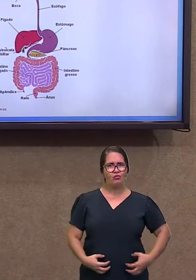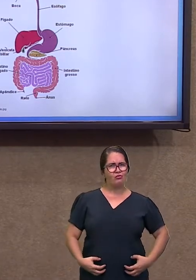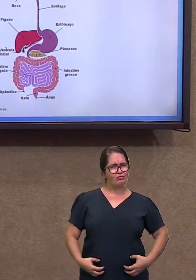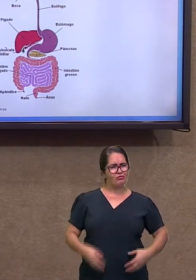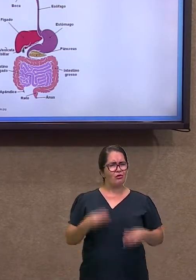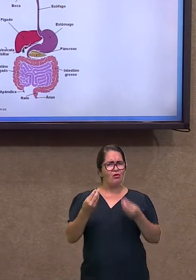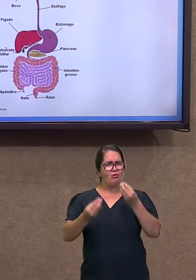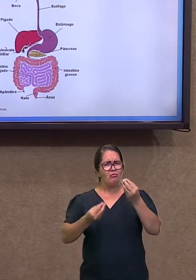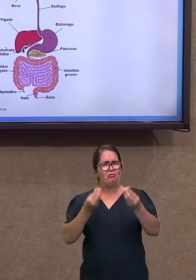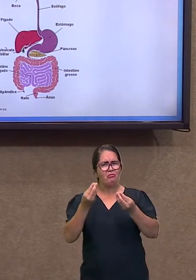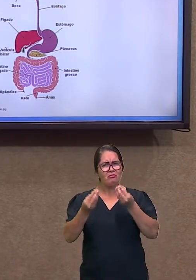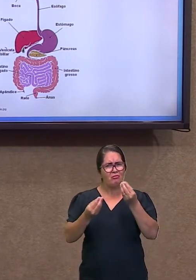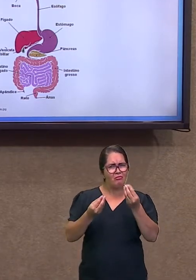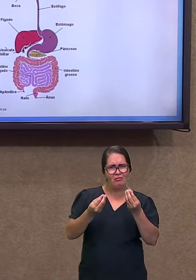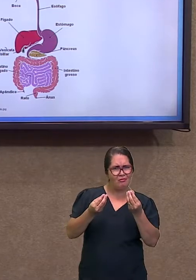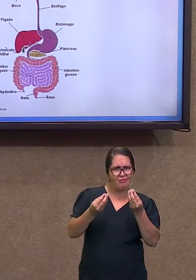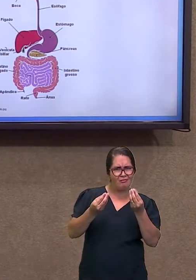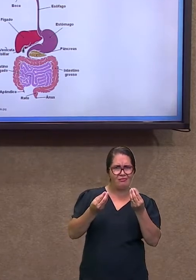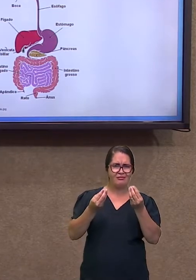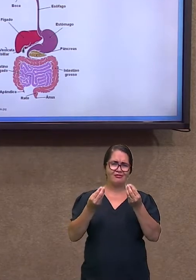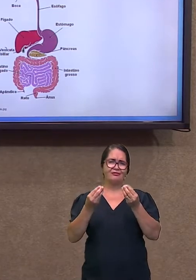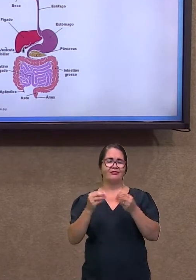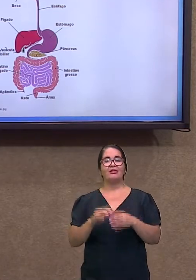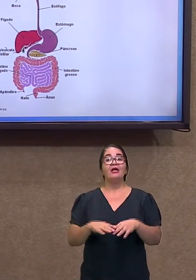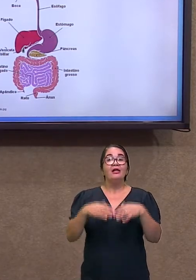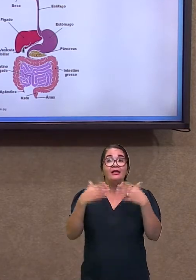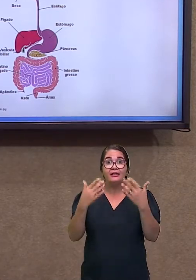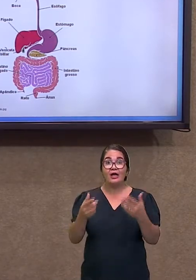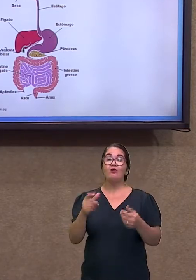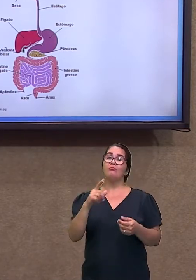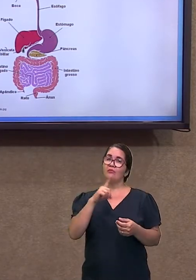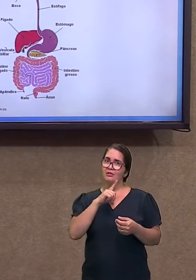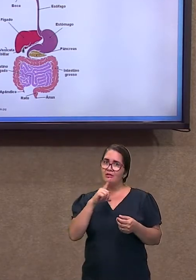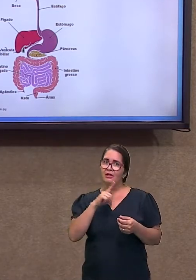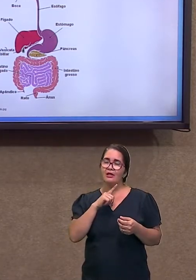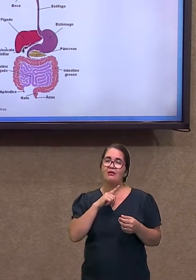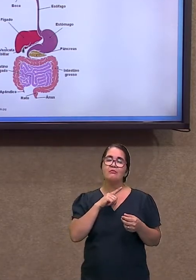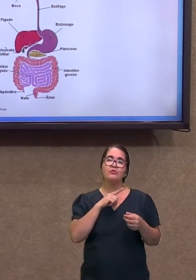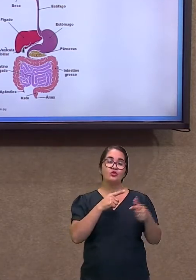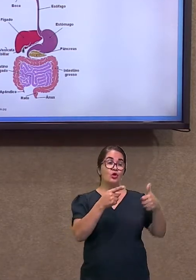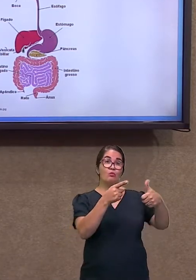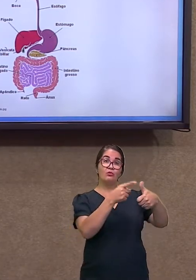trato gastrointestinal? Então nós temos boca,